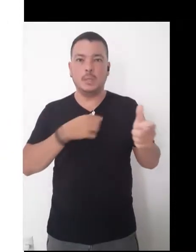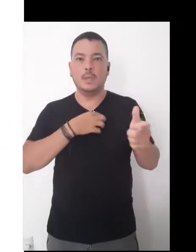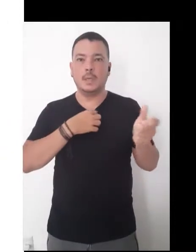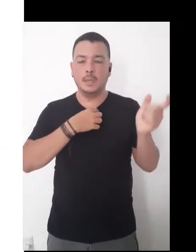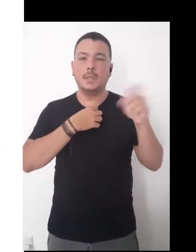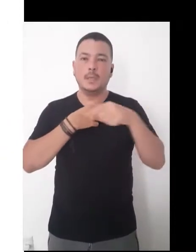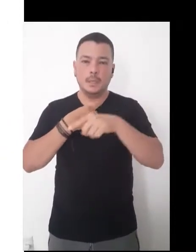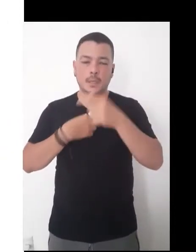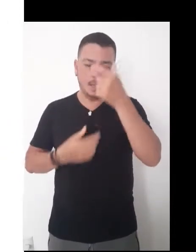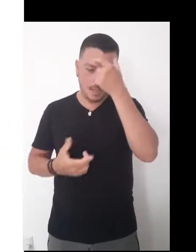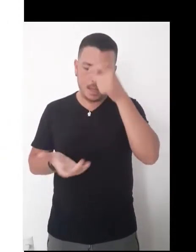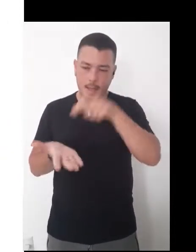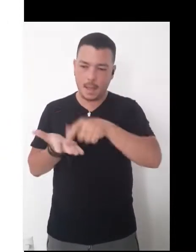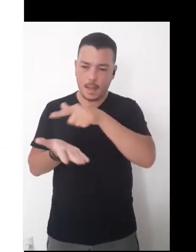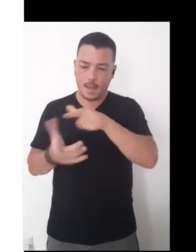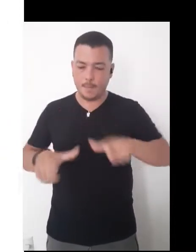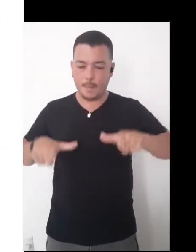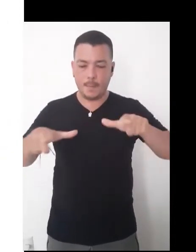principalmente à placa-mãe.